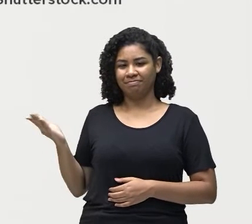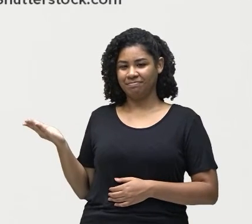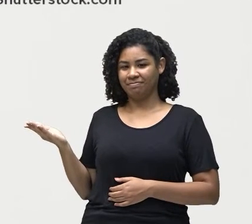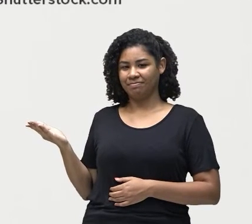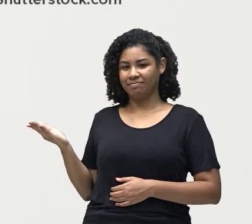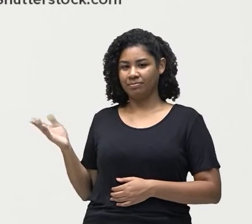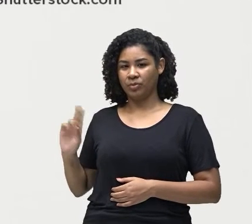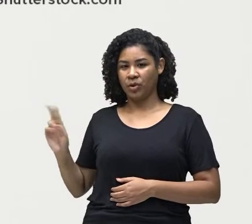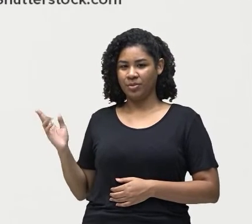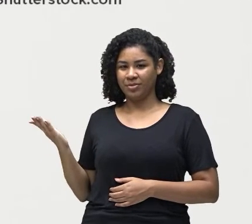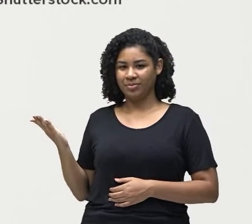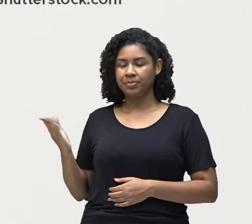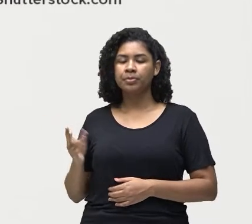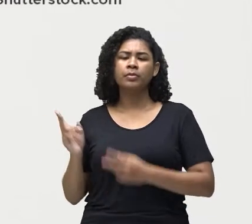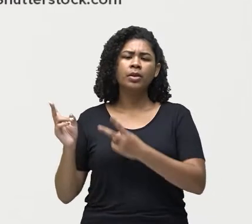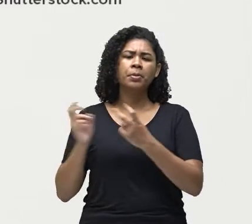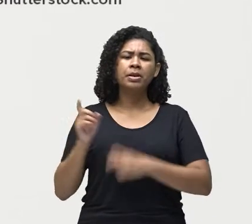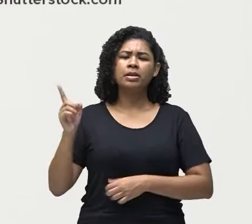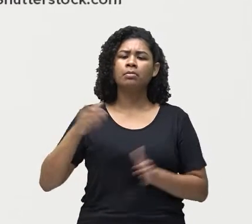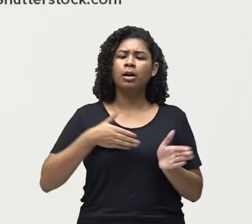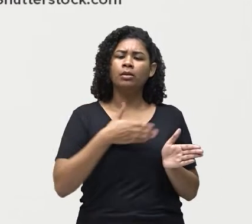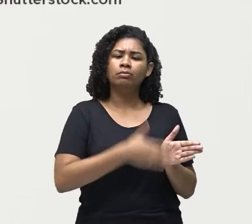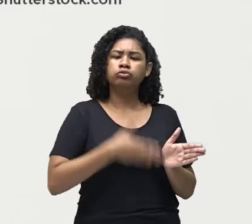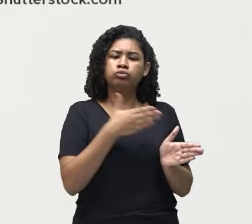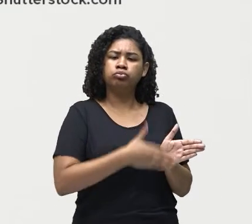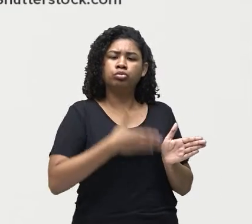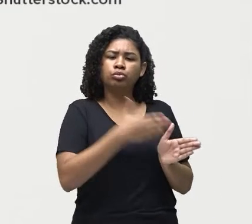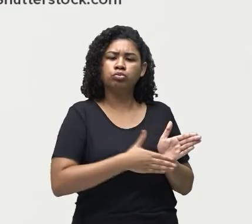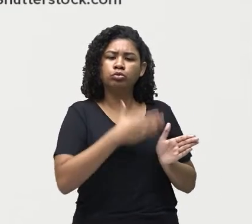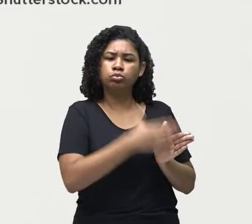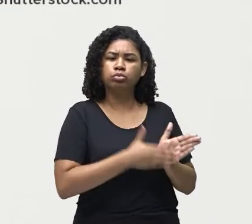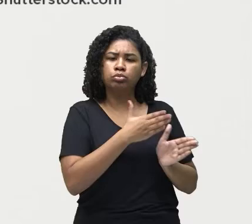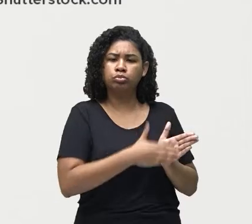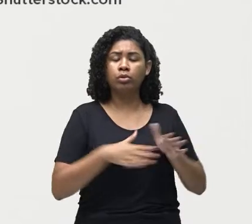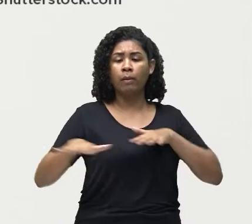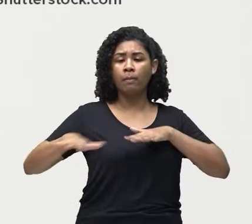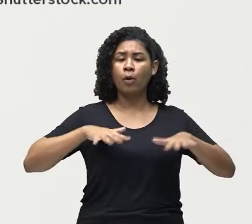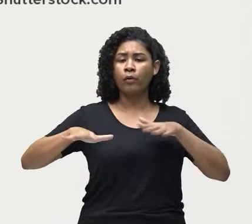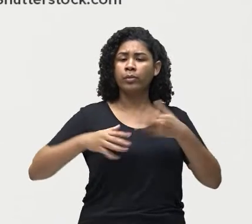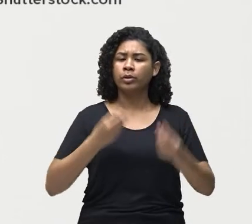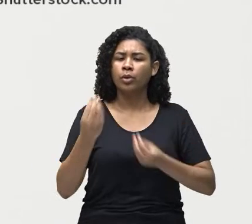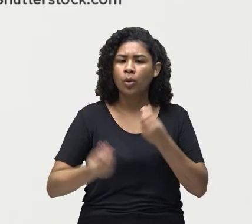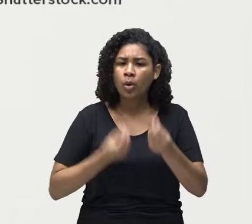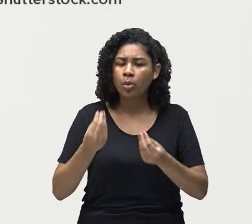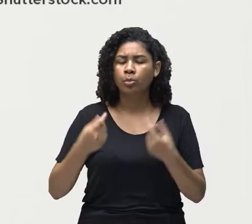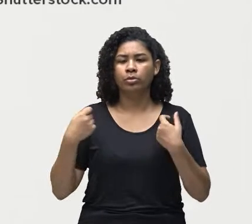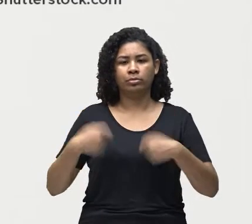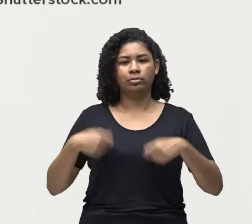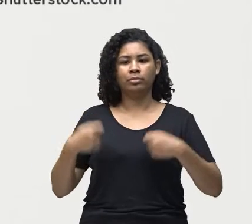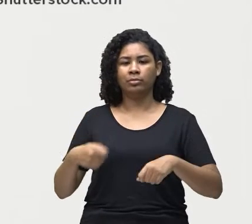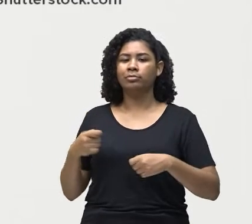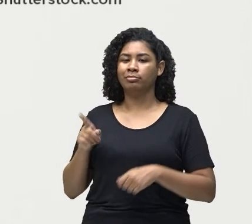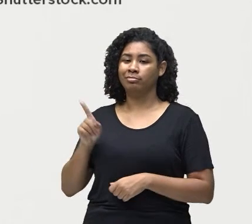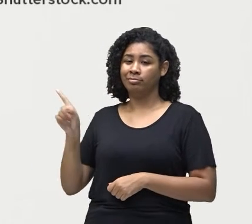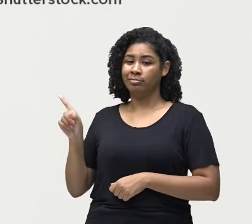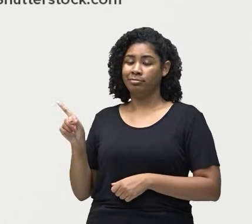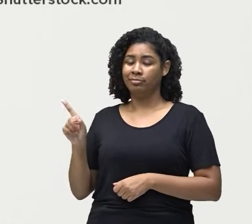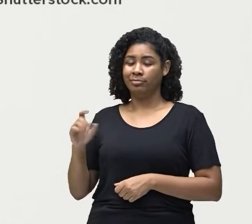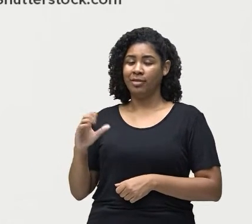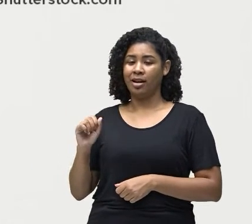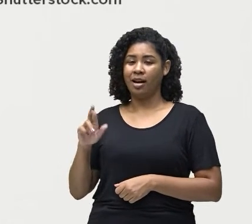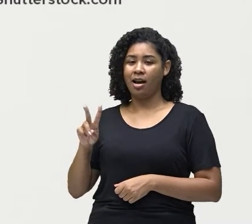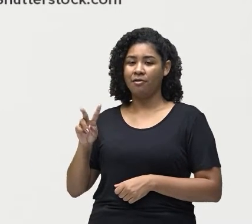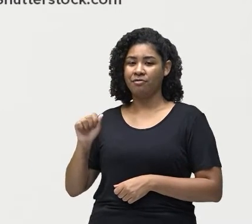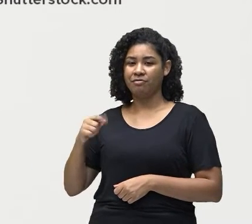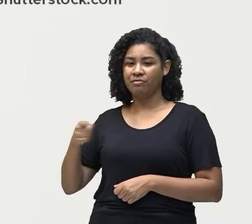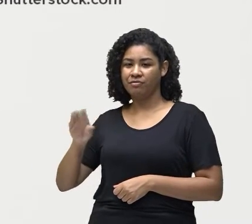aqui, né, um trem que realiza o seu movimento através da queima de um combustível fóssil. Né? Então